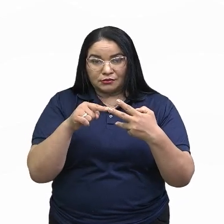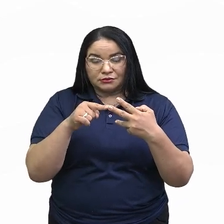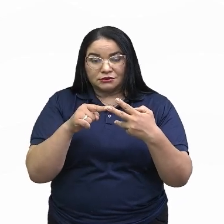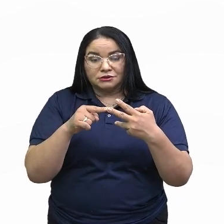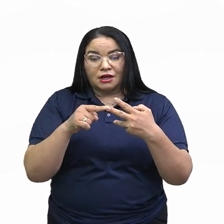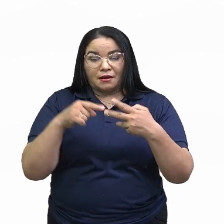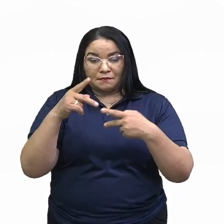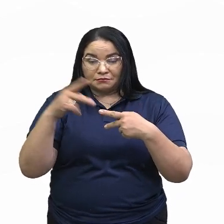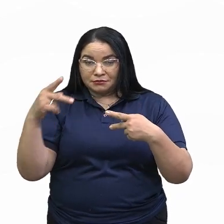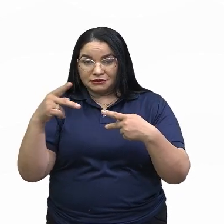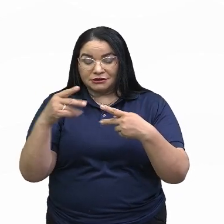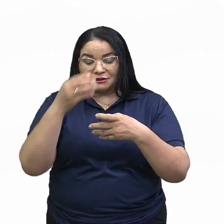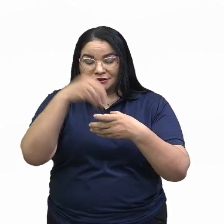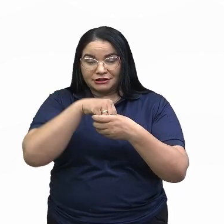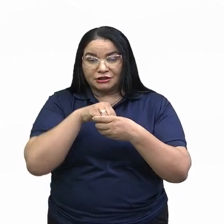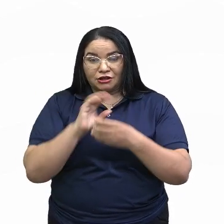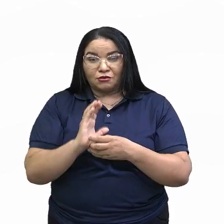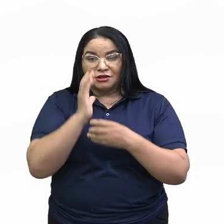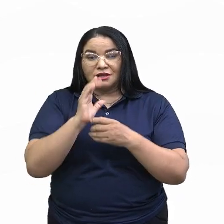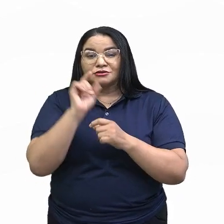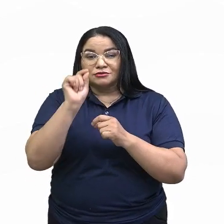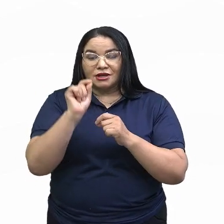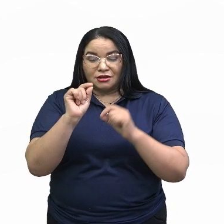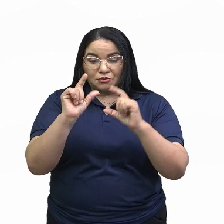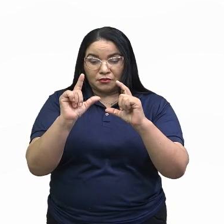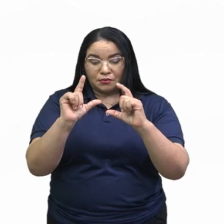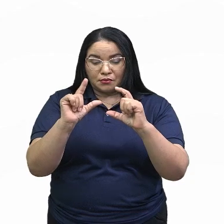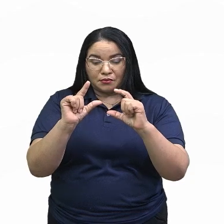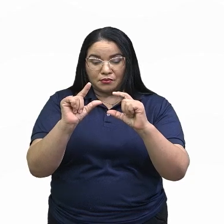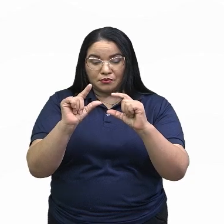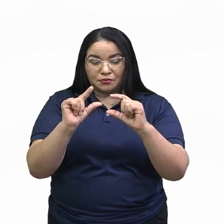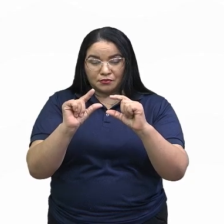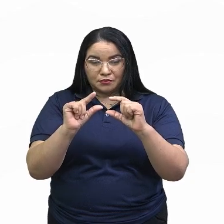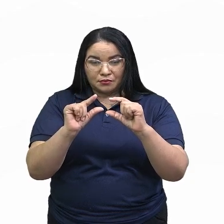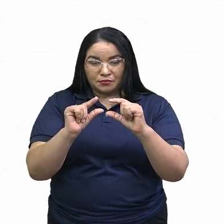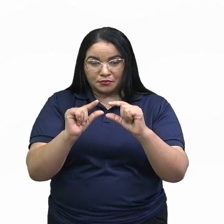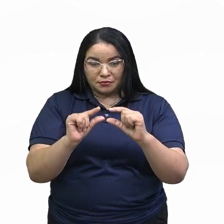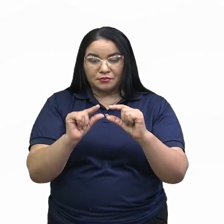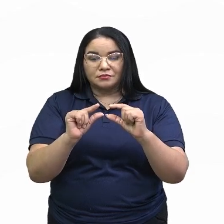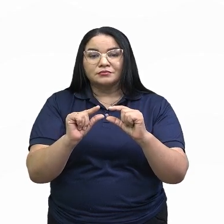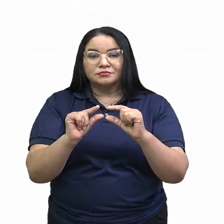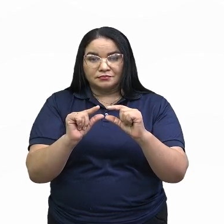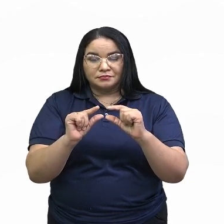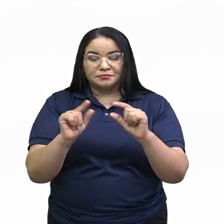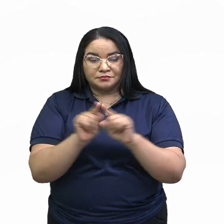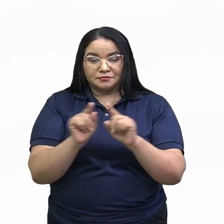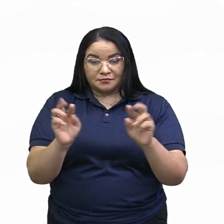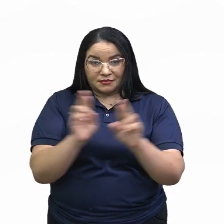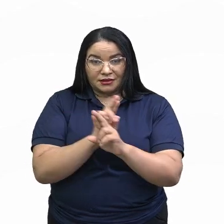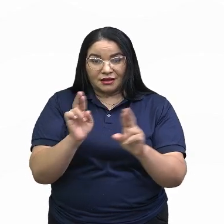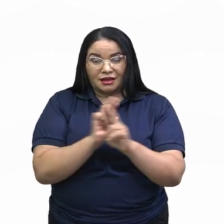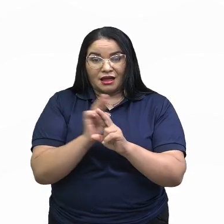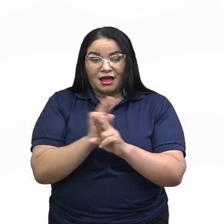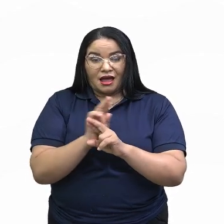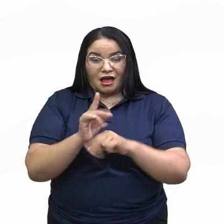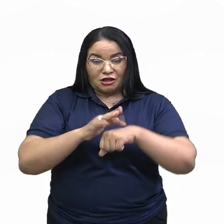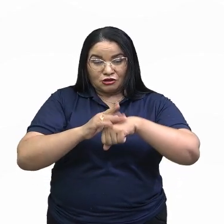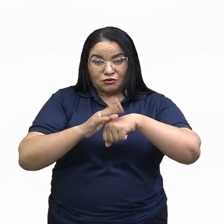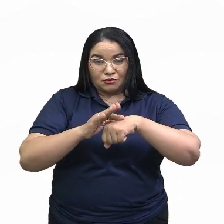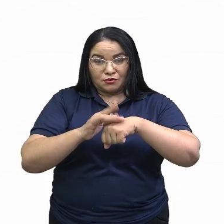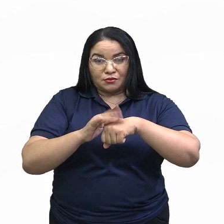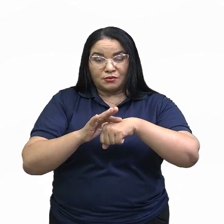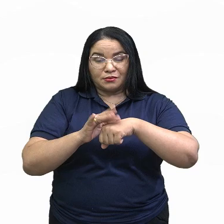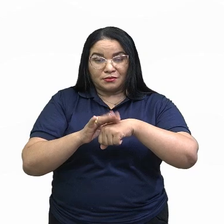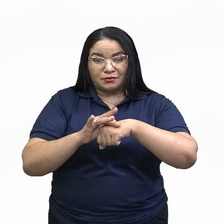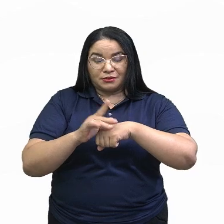serotonina, ocorre um processo de redução. E a gente vai observar que a dopamina está bem relacionada com a doença de Parkinson, que será apresentada